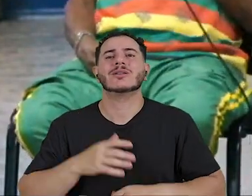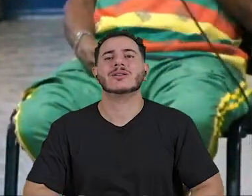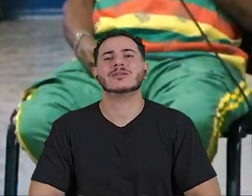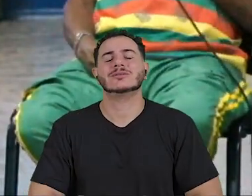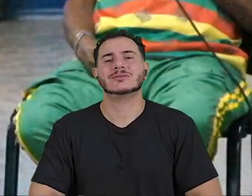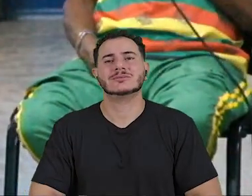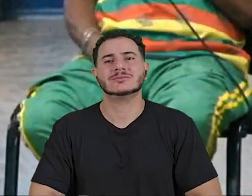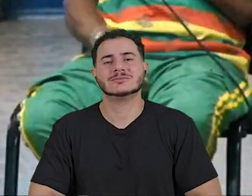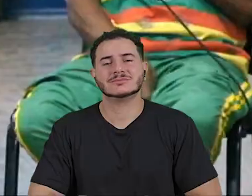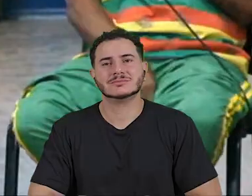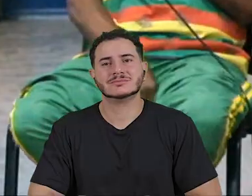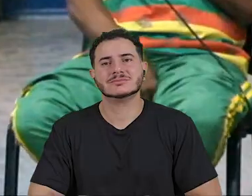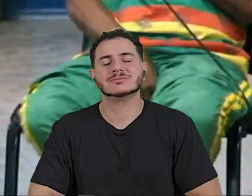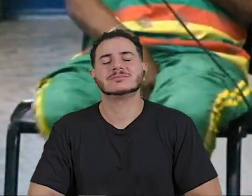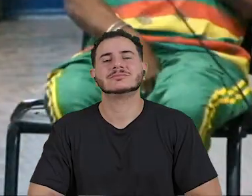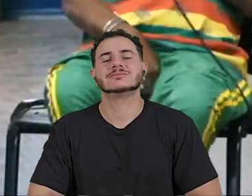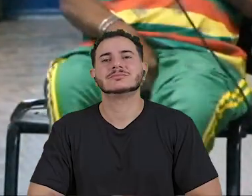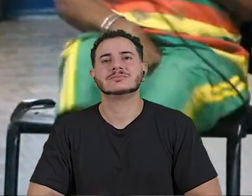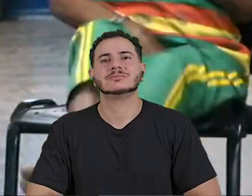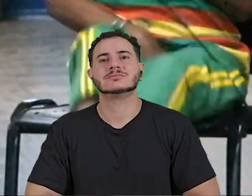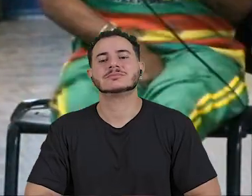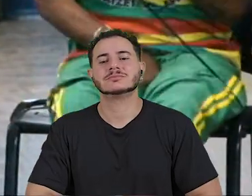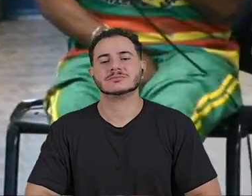Fala, vá!